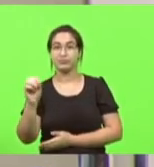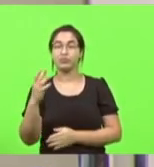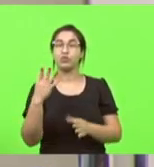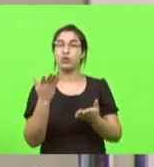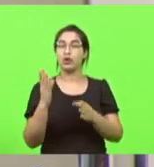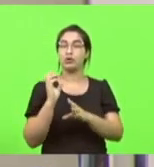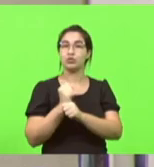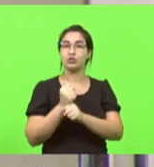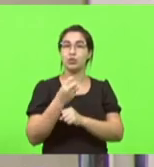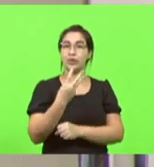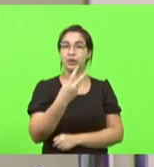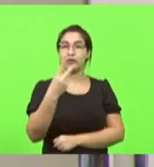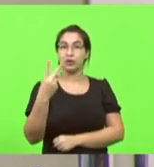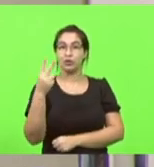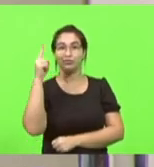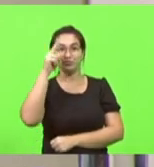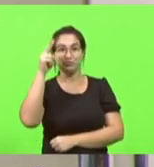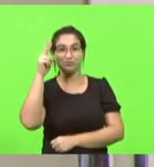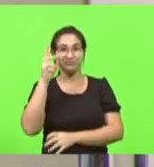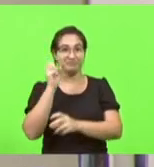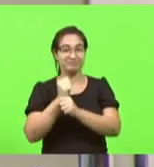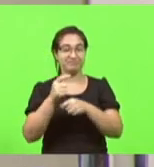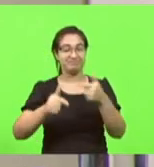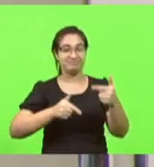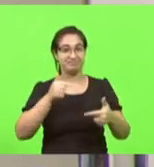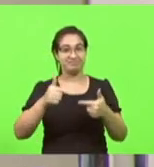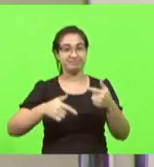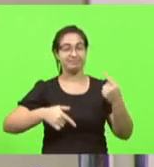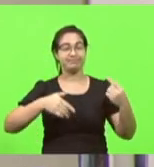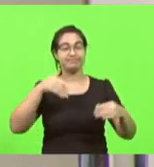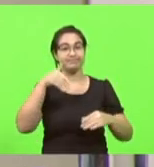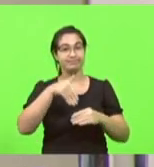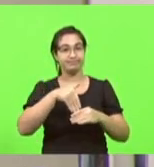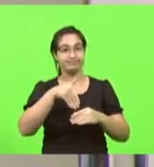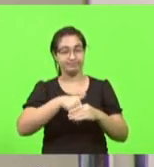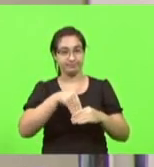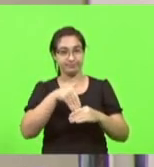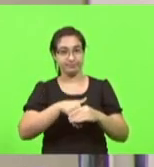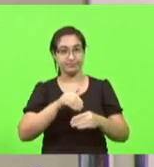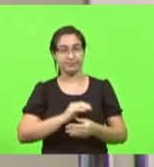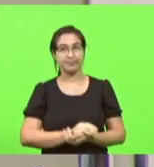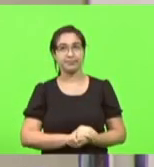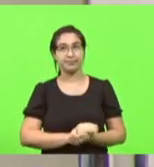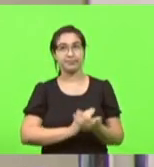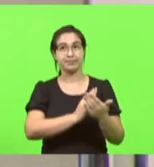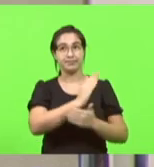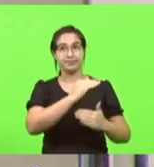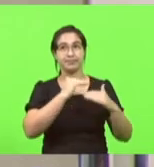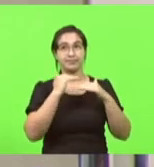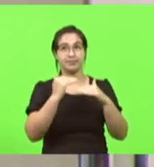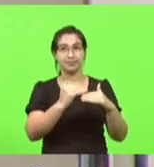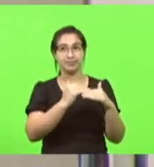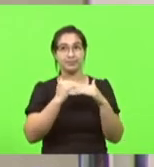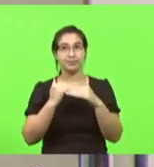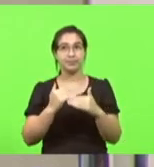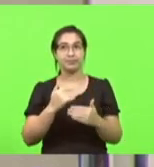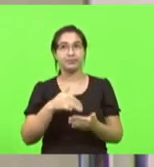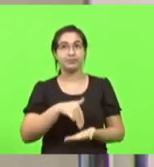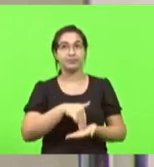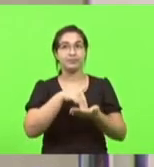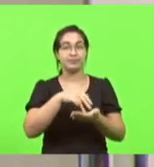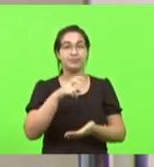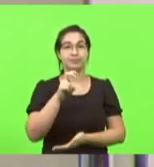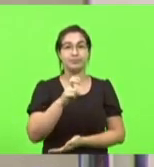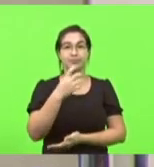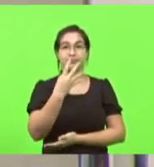Em discussão. Não havendo quem queira discutir, em votação. Deputados que aprovam, permaneçam como se encontra. Aprovado por unanimidade. Moção